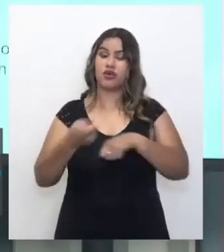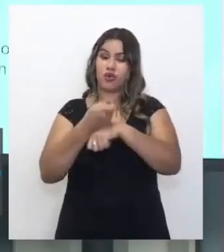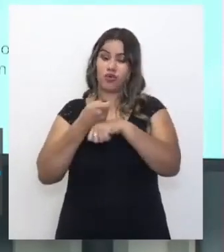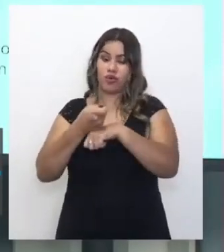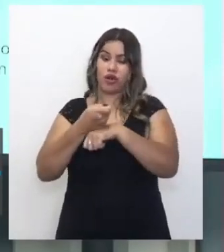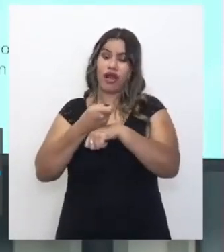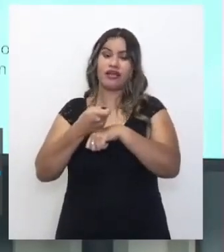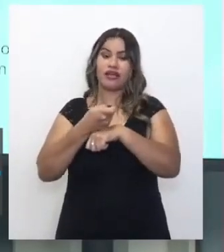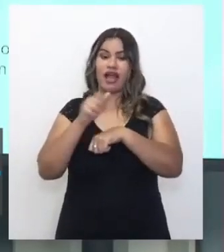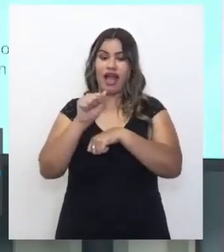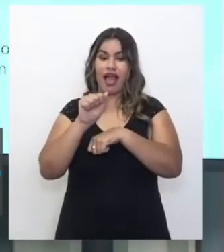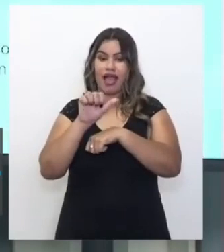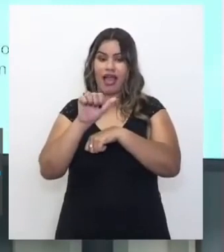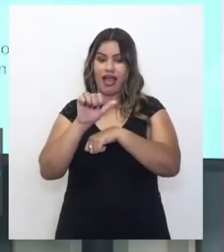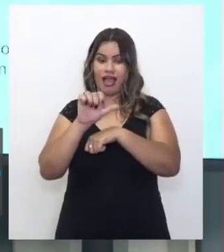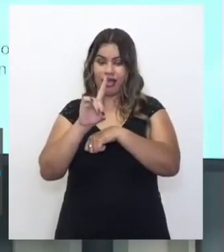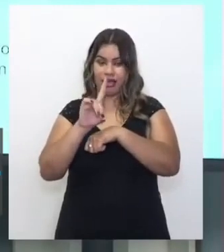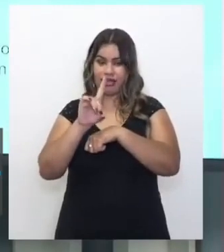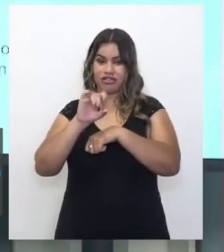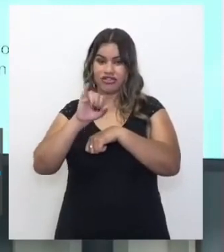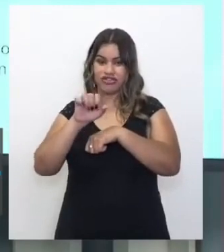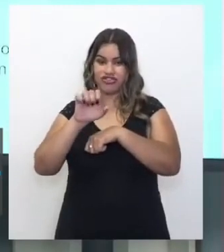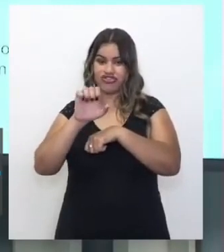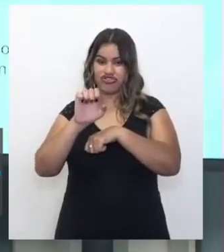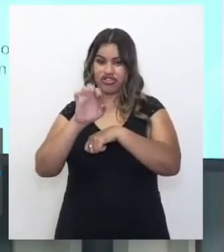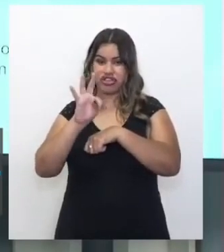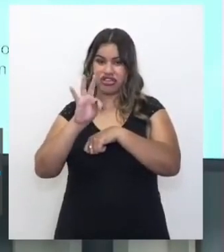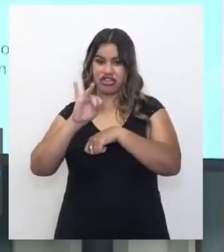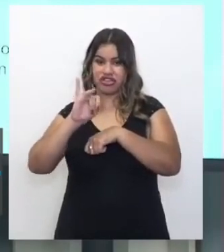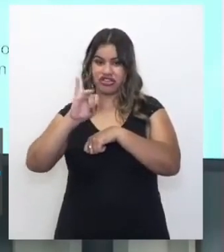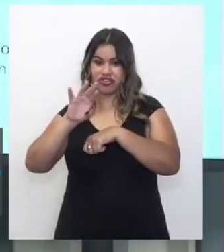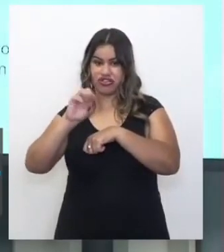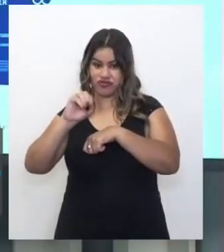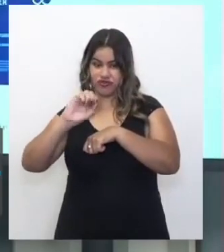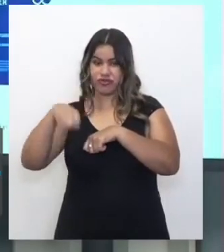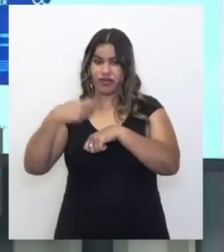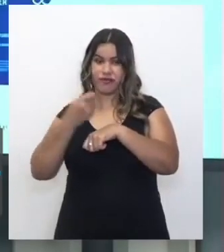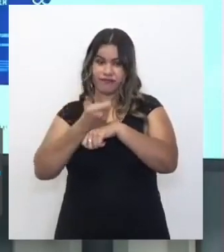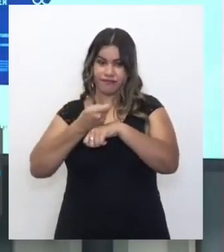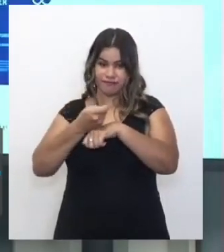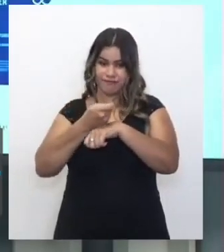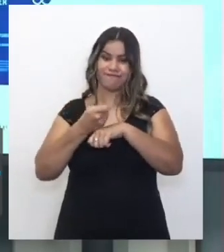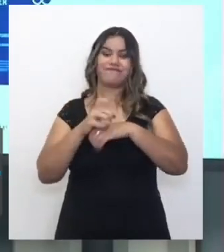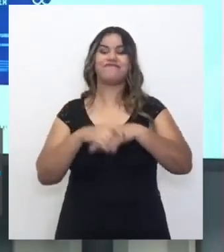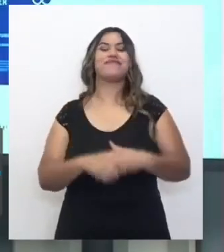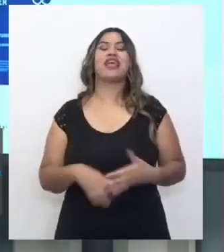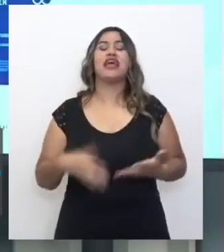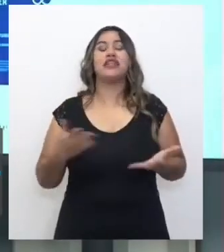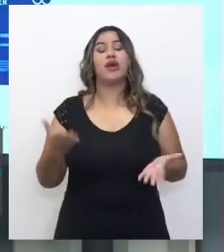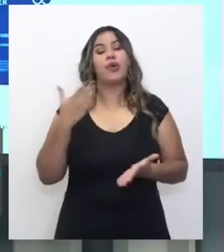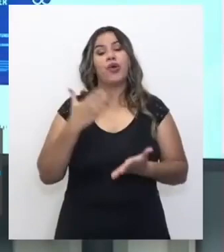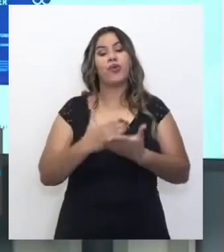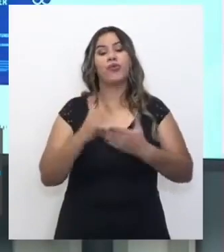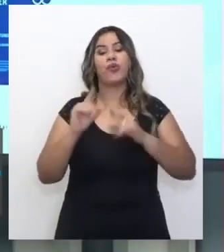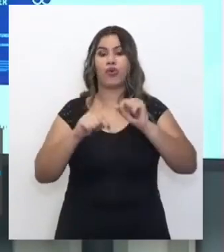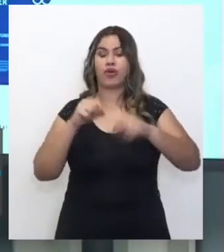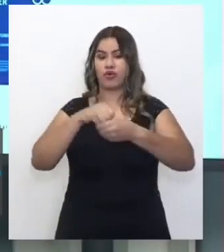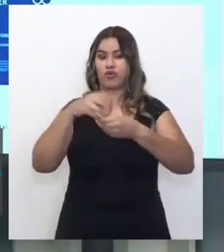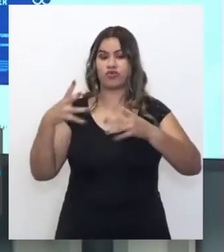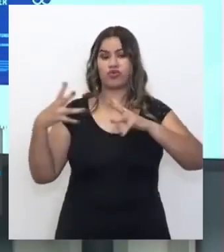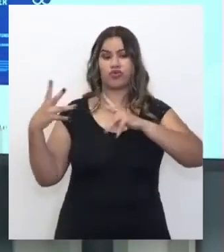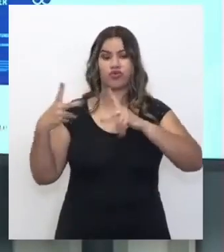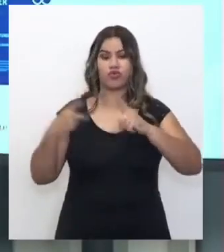adjetivo ligado à subjetividade de quem descreve. Para começar, então, vamos falar dos conteúdos de hoje,